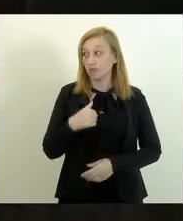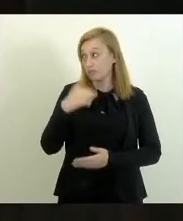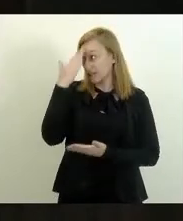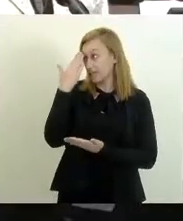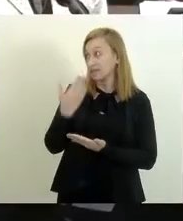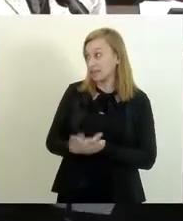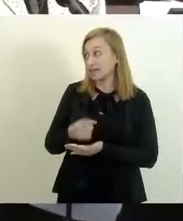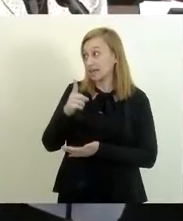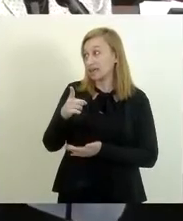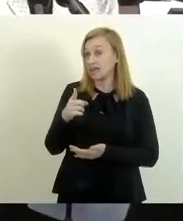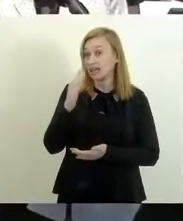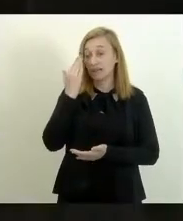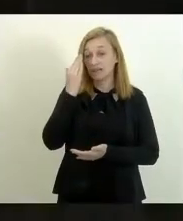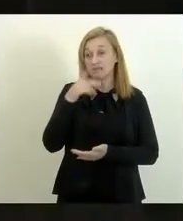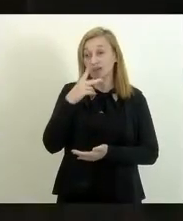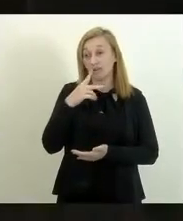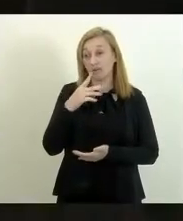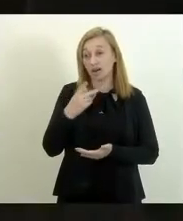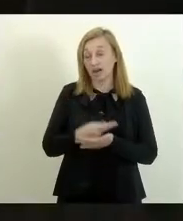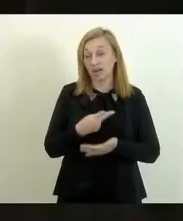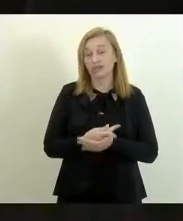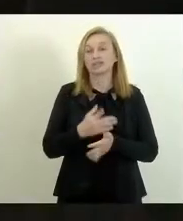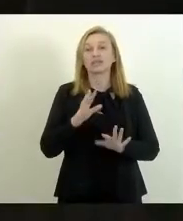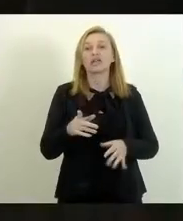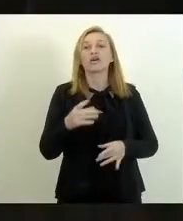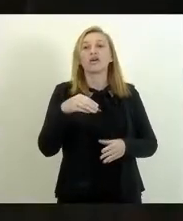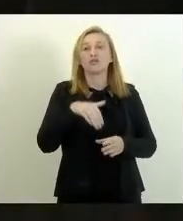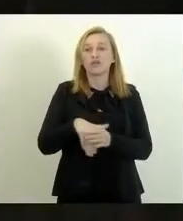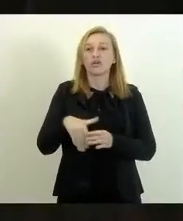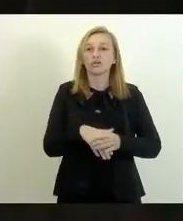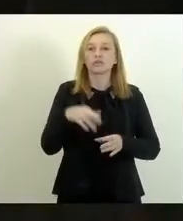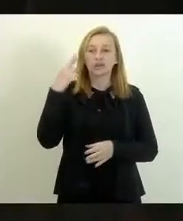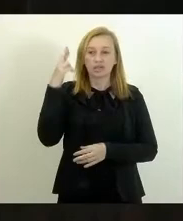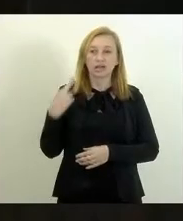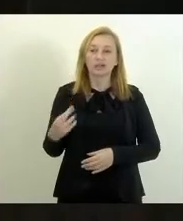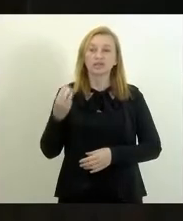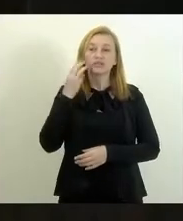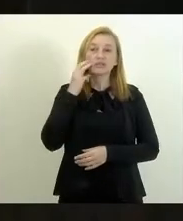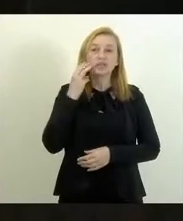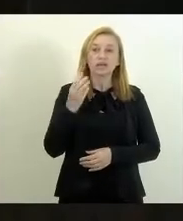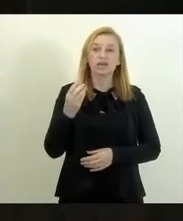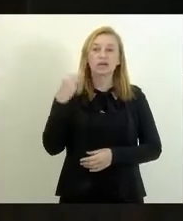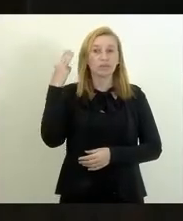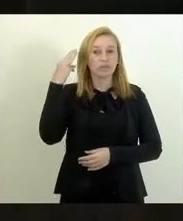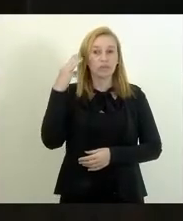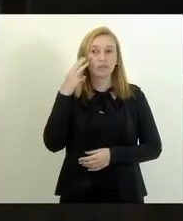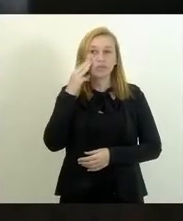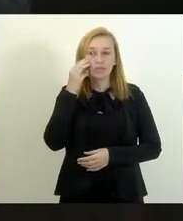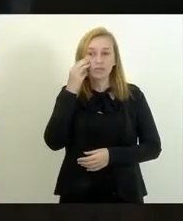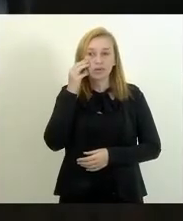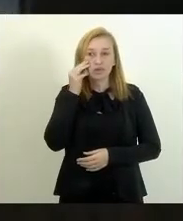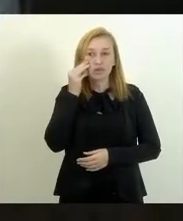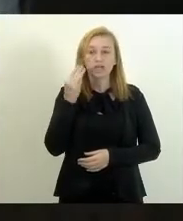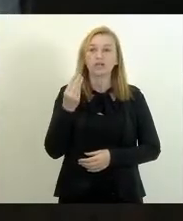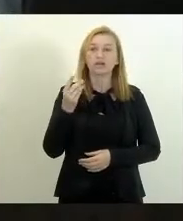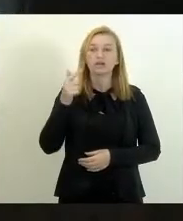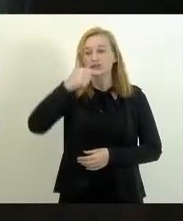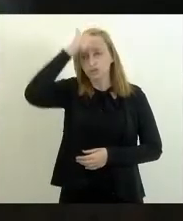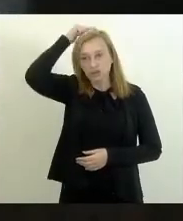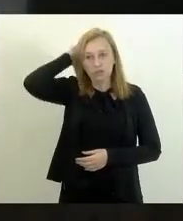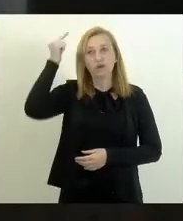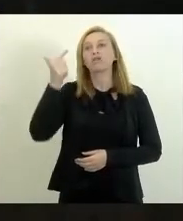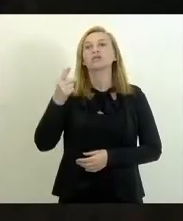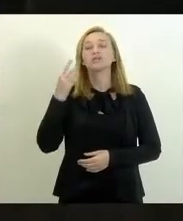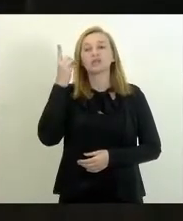sim. Para a declaração de voto, deputada Renata, deputado Valdec, Mônica, enfermeira, Luiz Paulo e